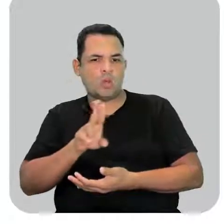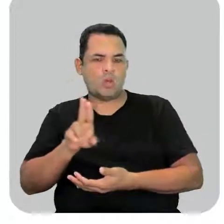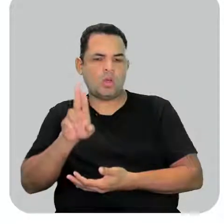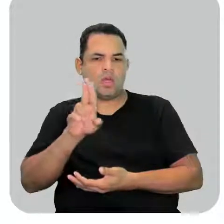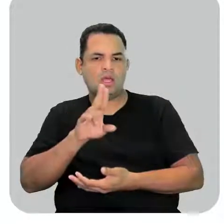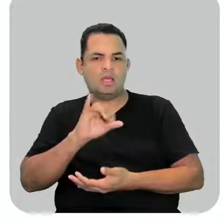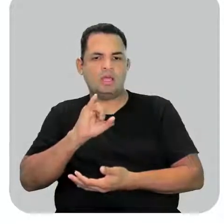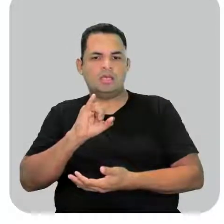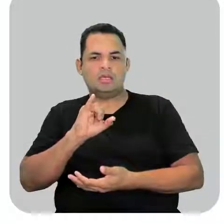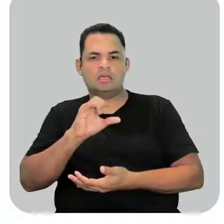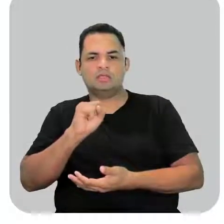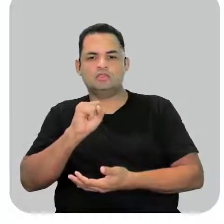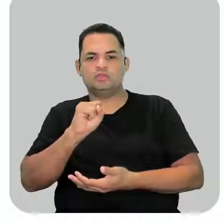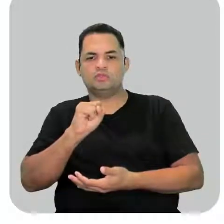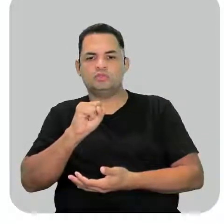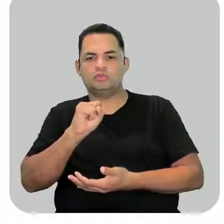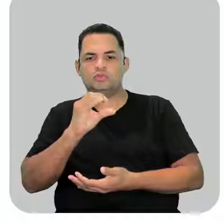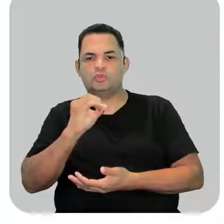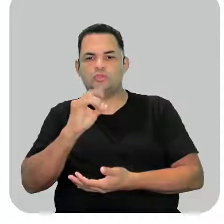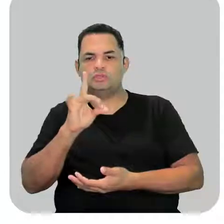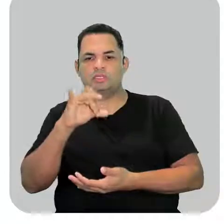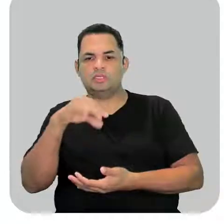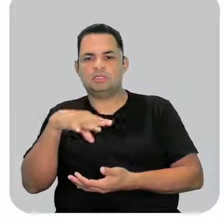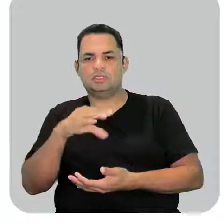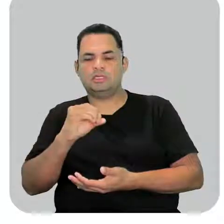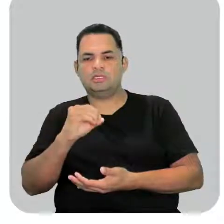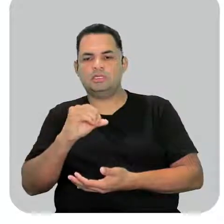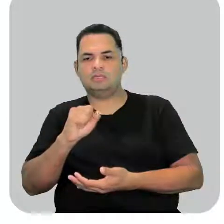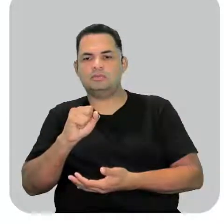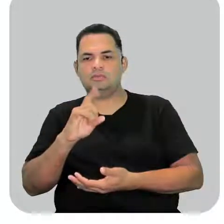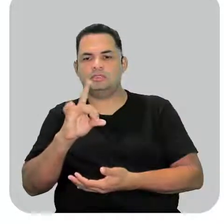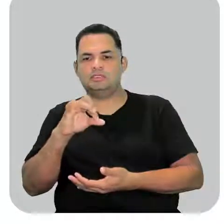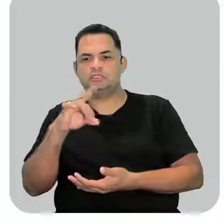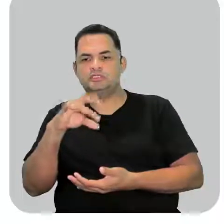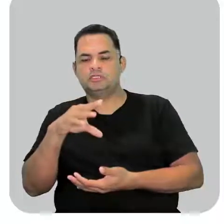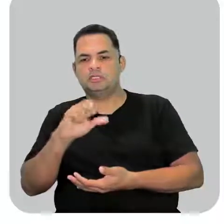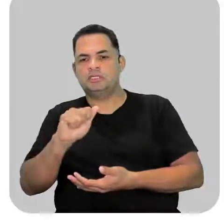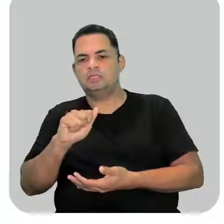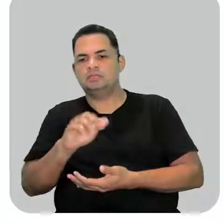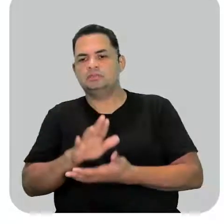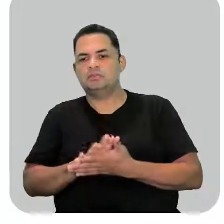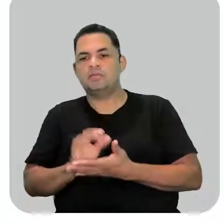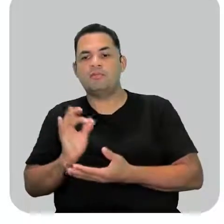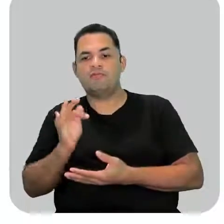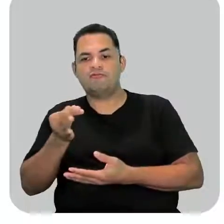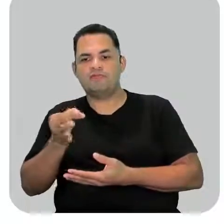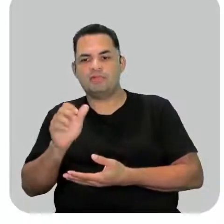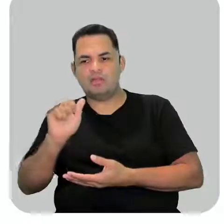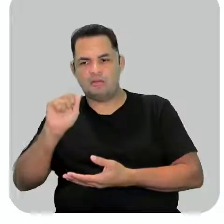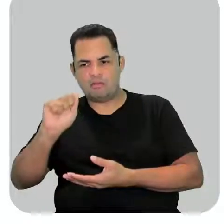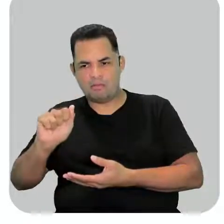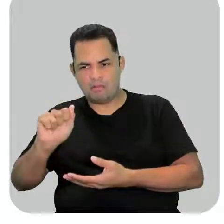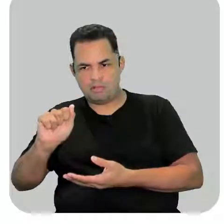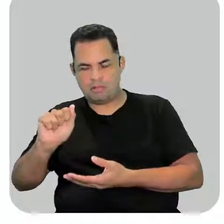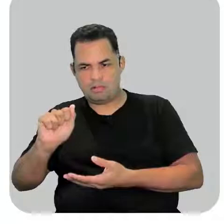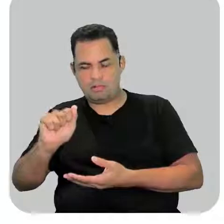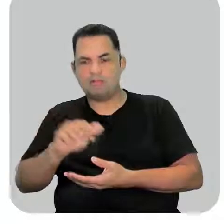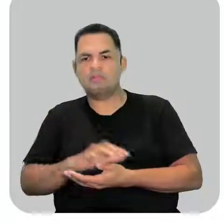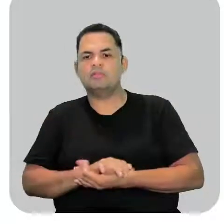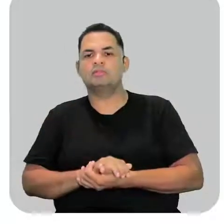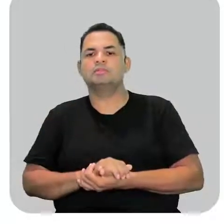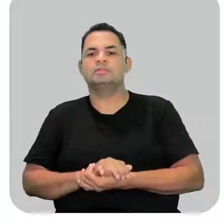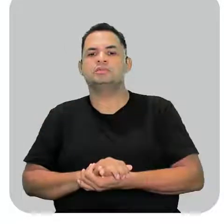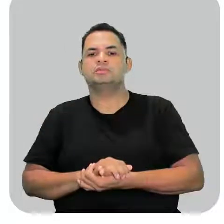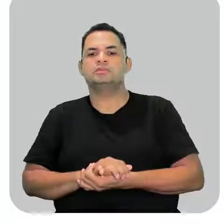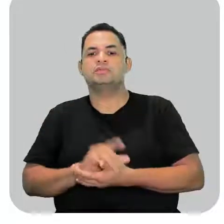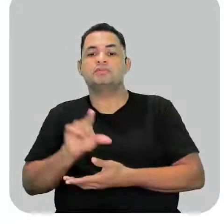utilizando isocianeto de etila, sempre coloca o azinho no final. Etila. Se você